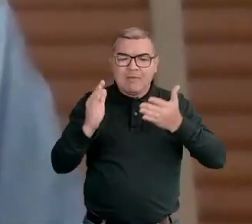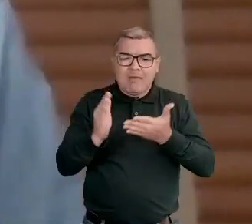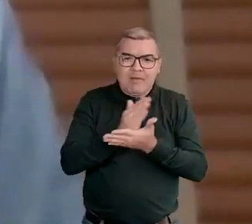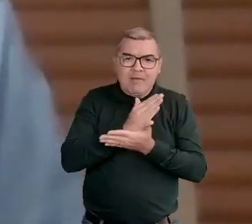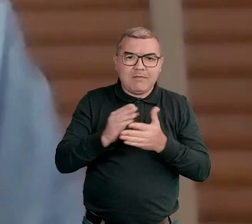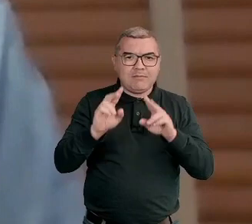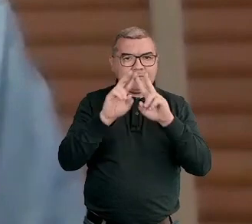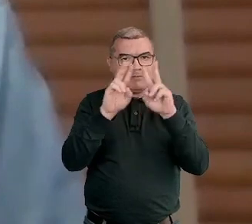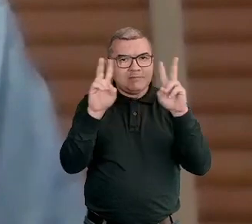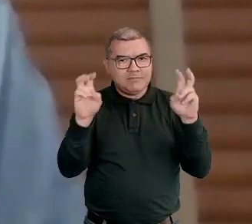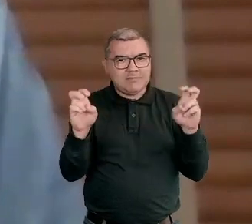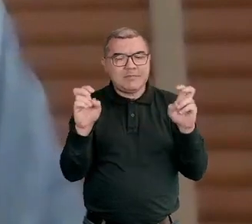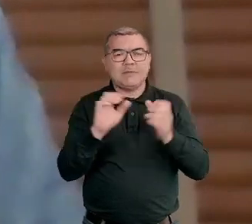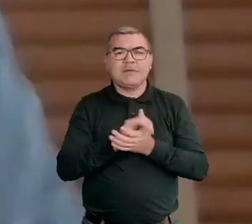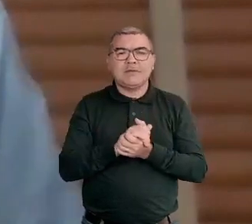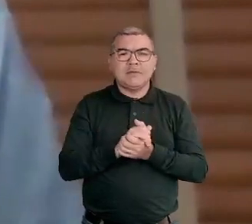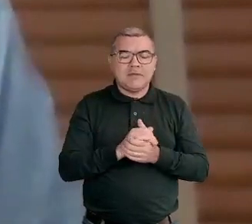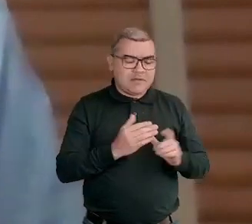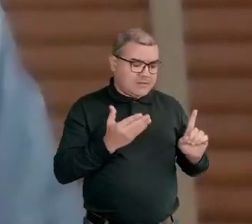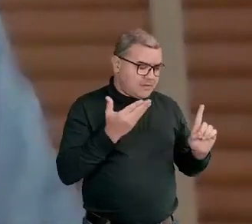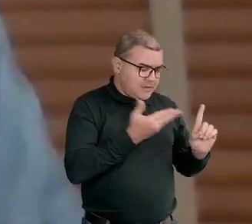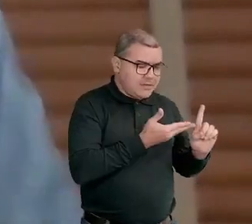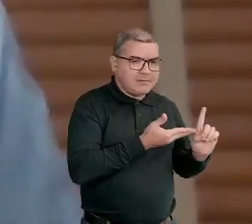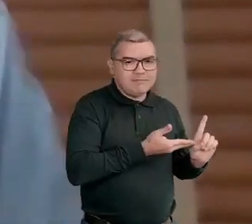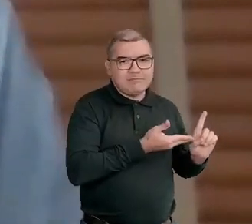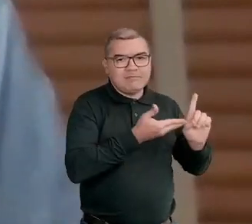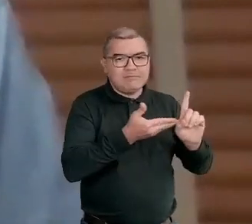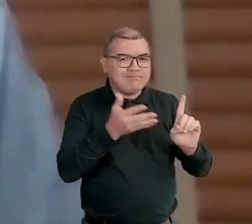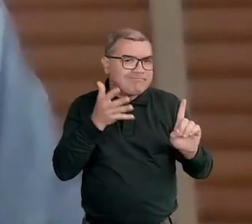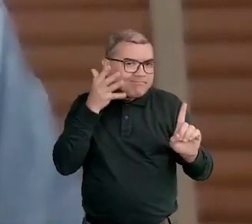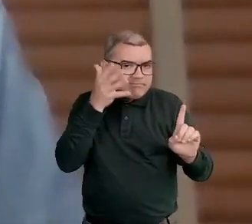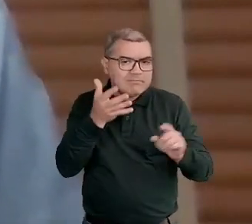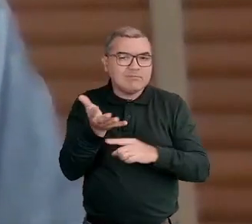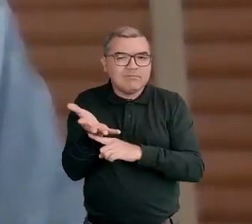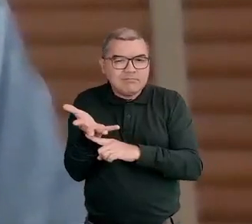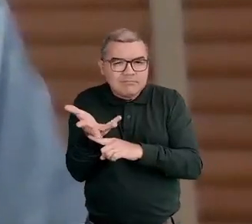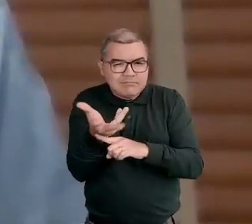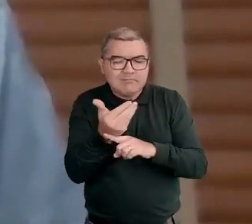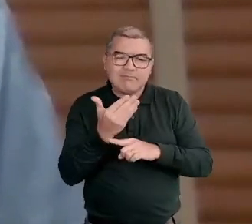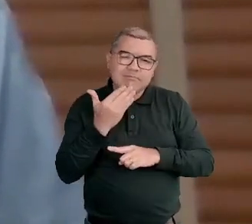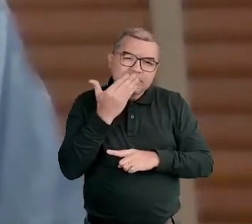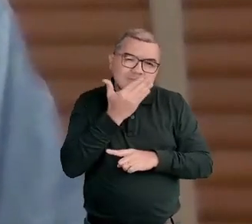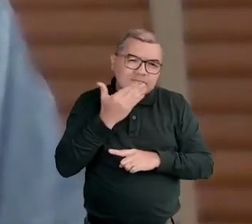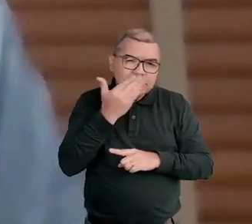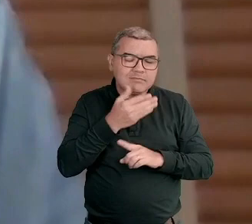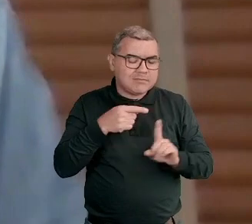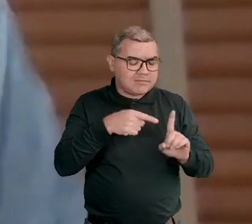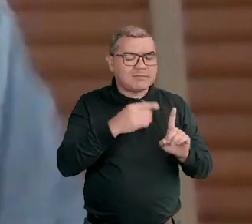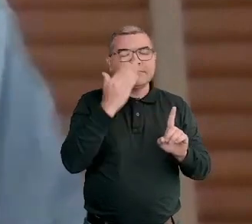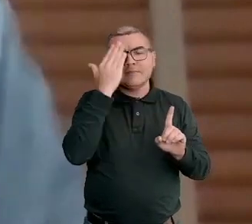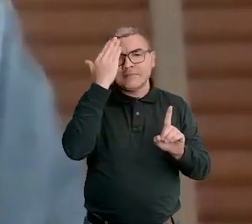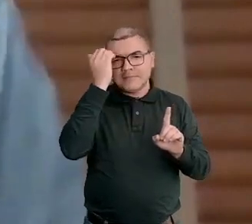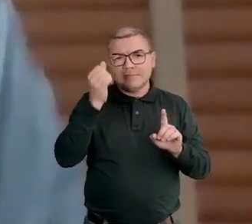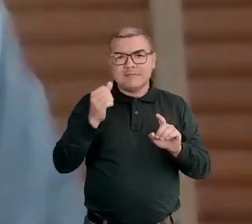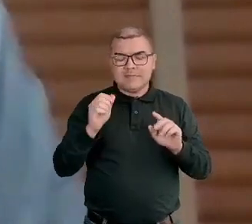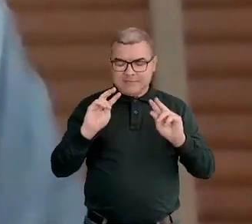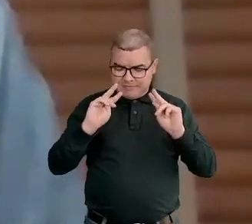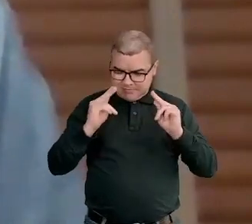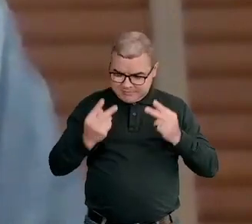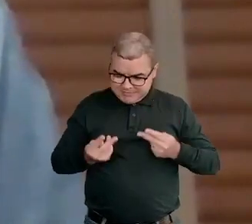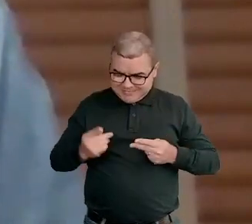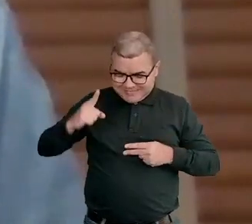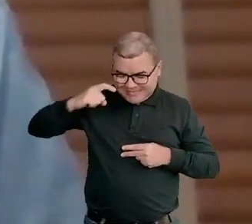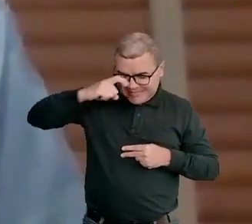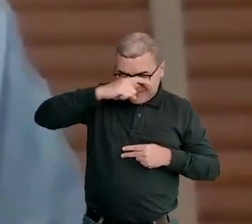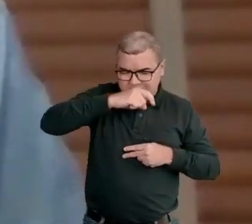questões e nos deliciando com a sua forma doce, contundente, de articular conceitos